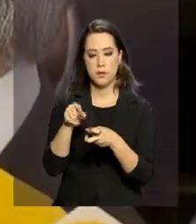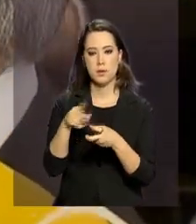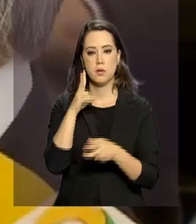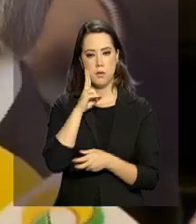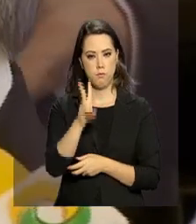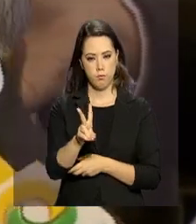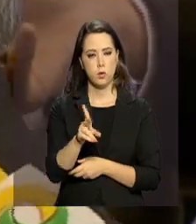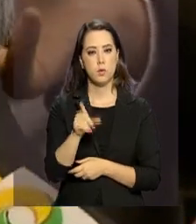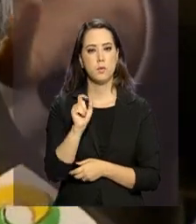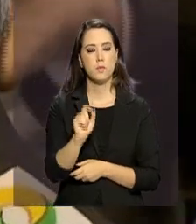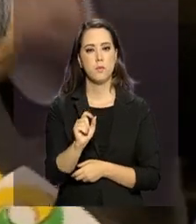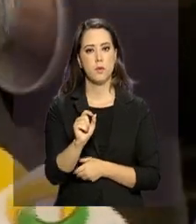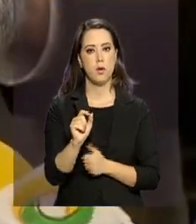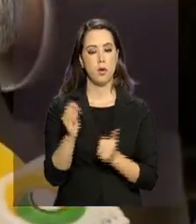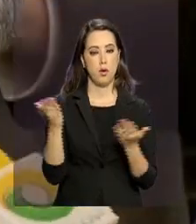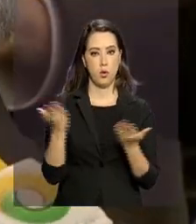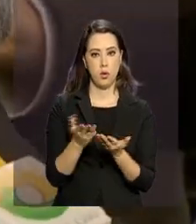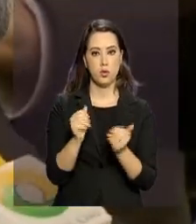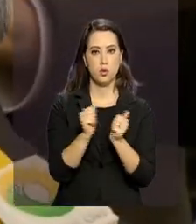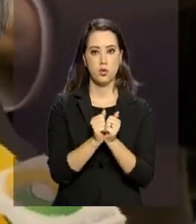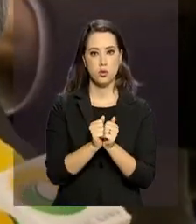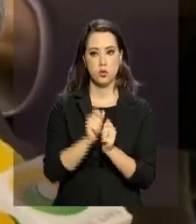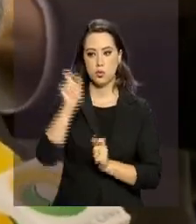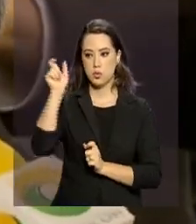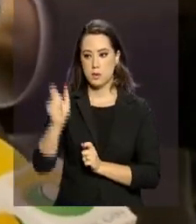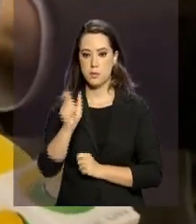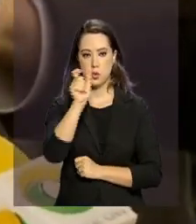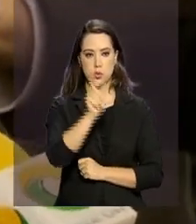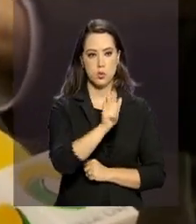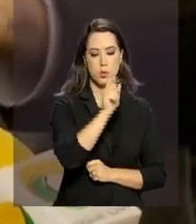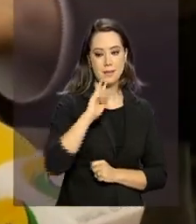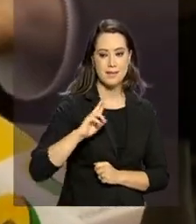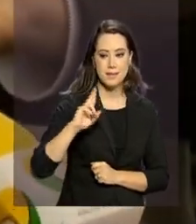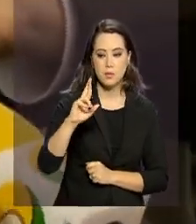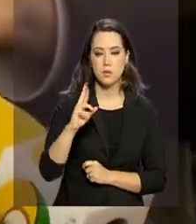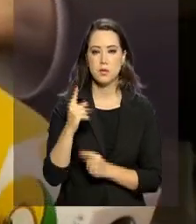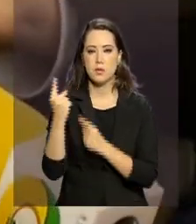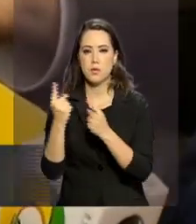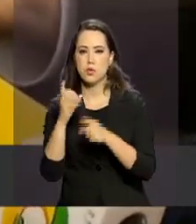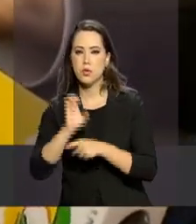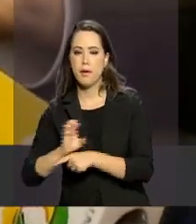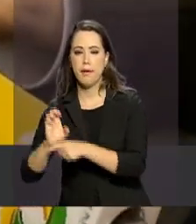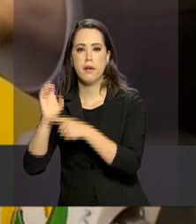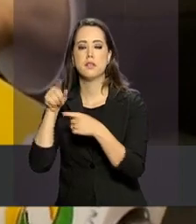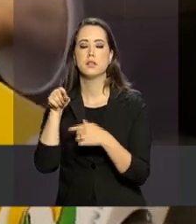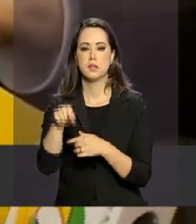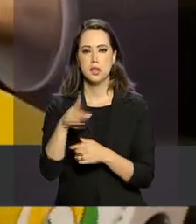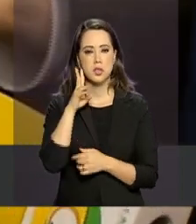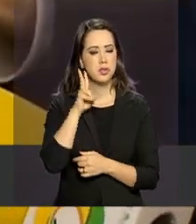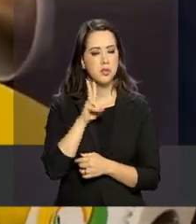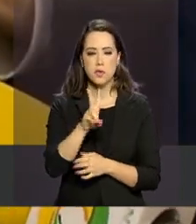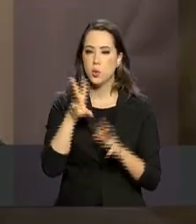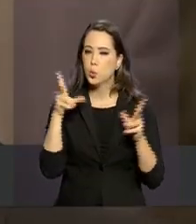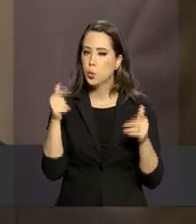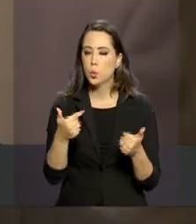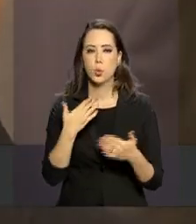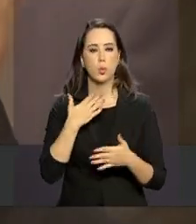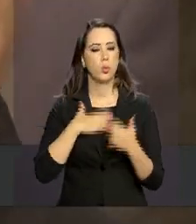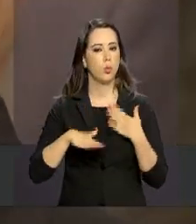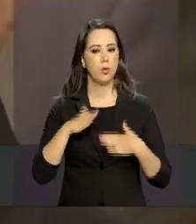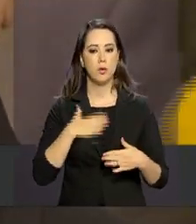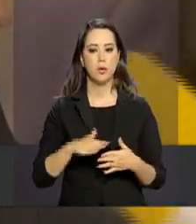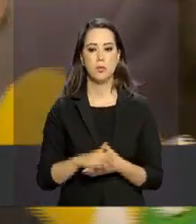contato com as autoridades dos vários estados brasileiros que tudo transcorre com a maior tranquilidade não é